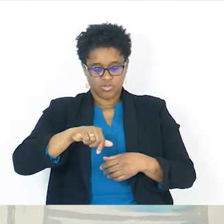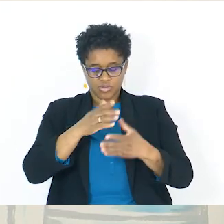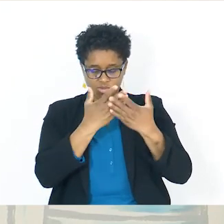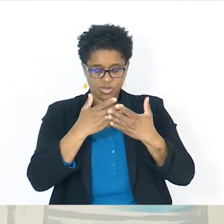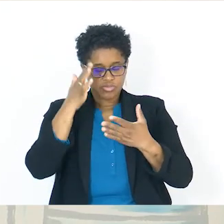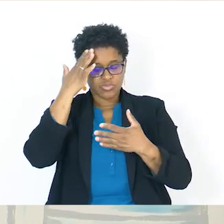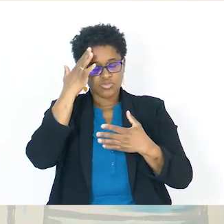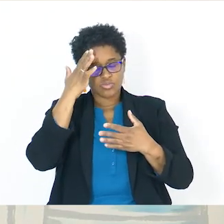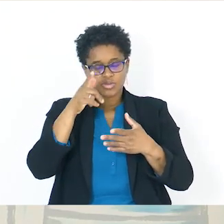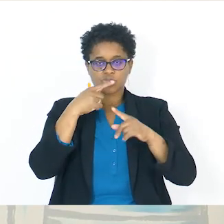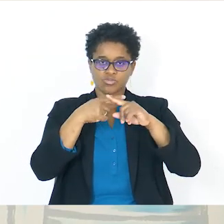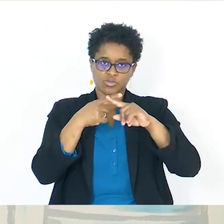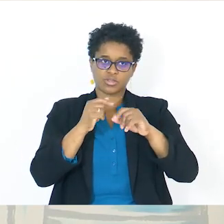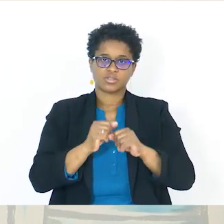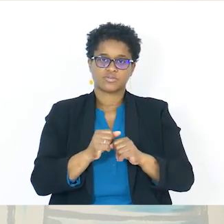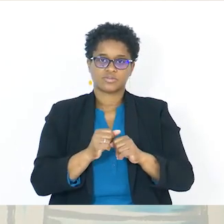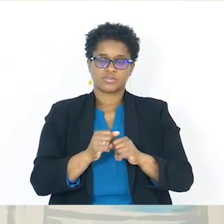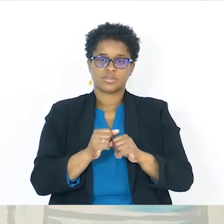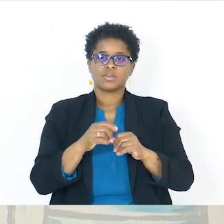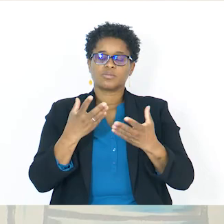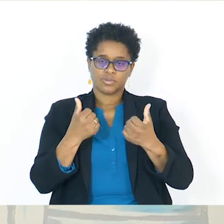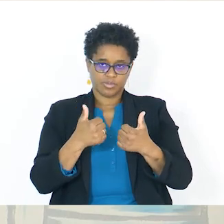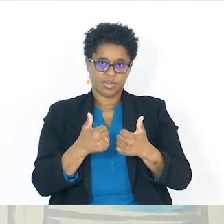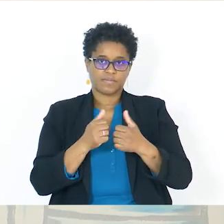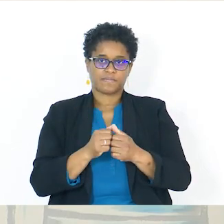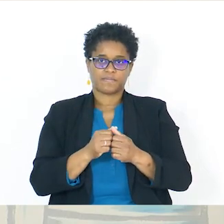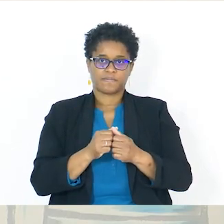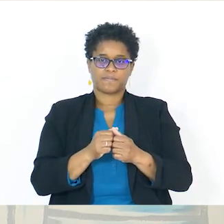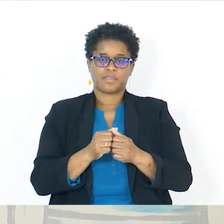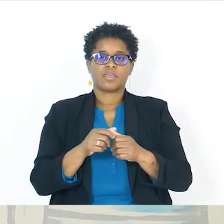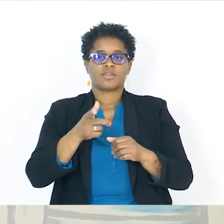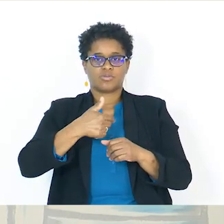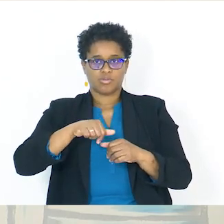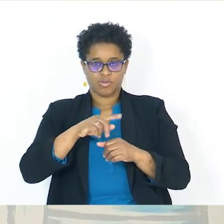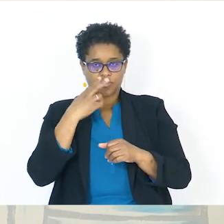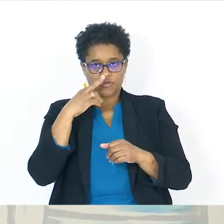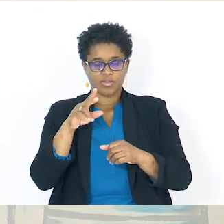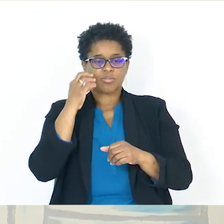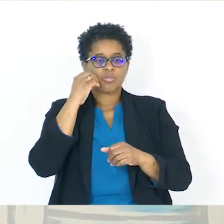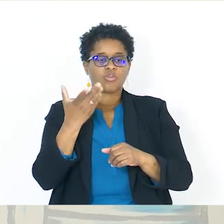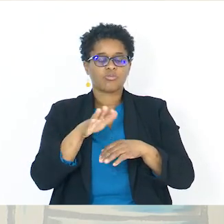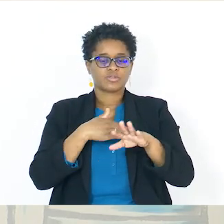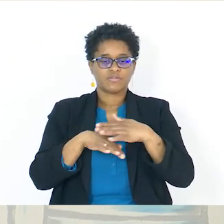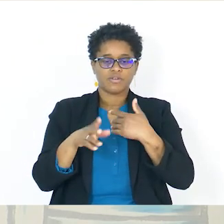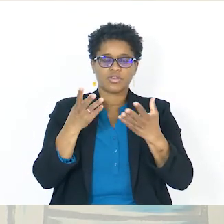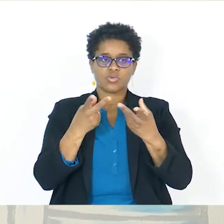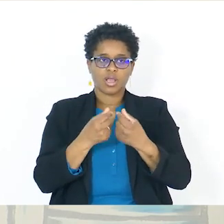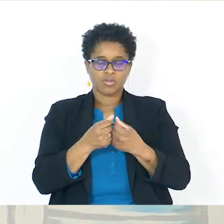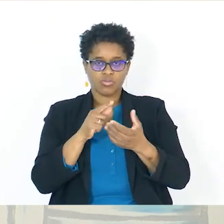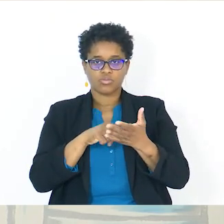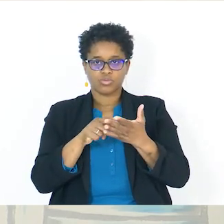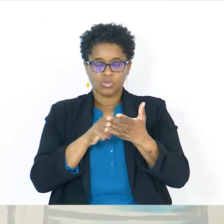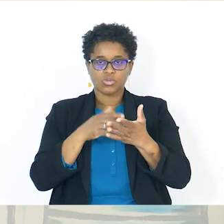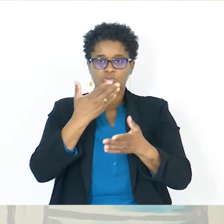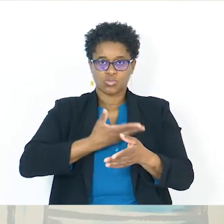Nós estudamos os números multiplicativos. Muito bem. Nós vimos como é que se faz o cálculo